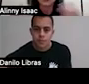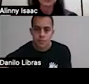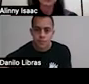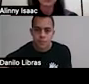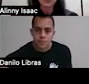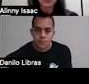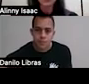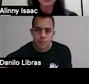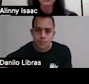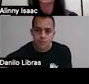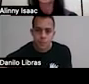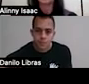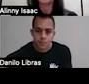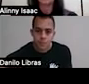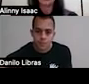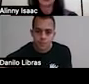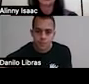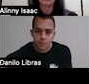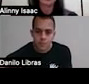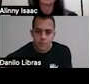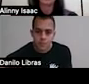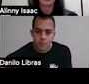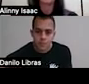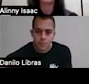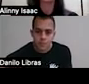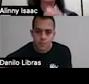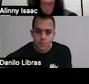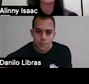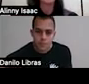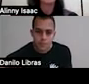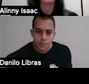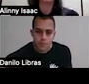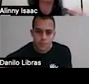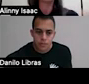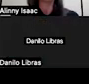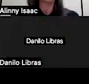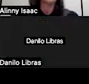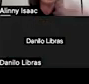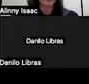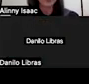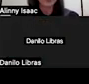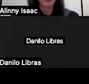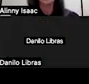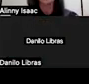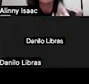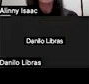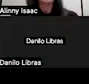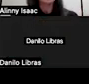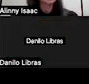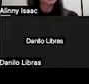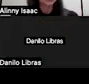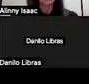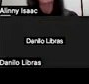esse intenso processo de neuritogênese e sinaptogênese, esse metabólito ficou, então, sendo conhecido